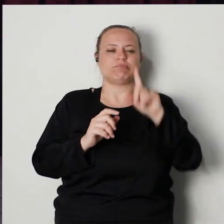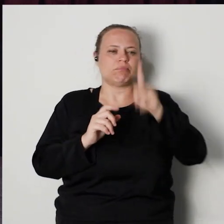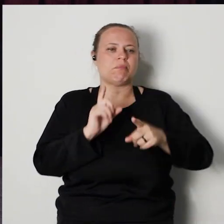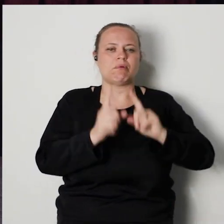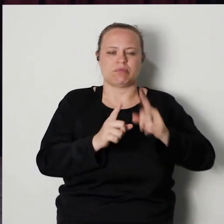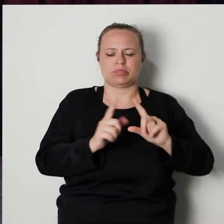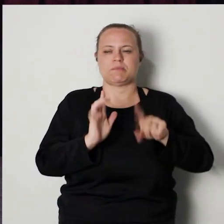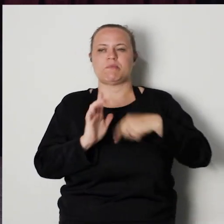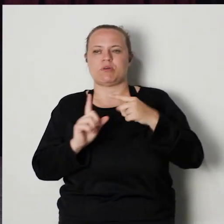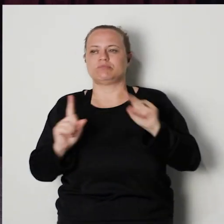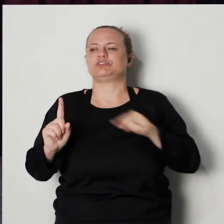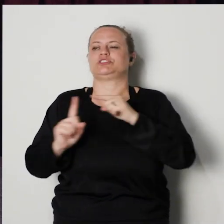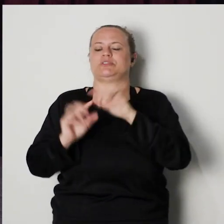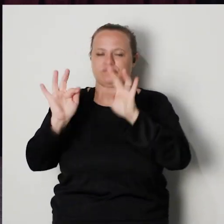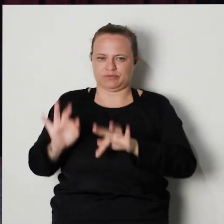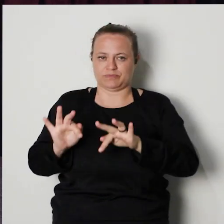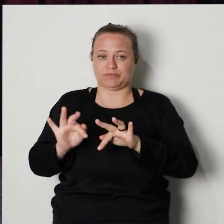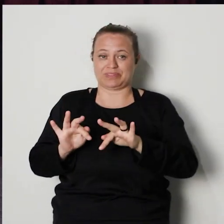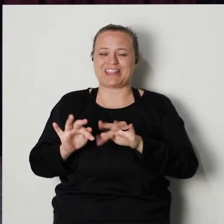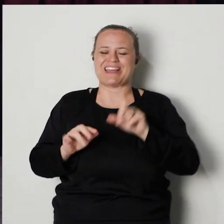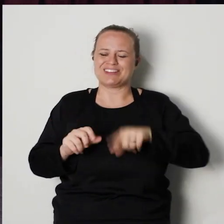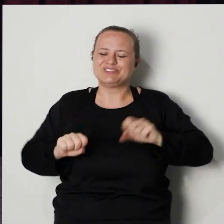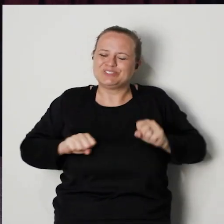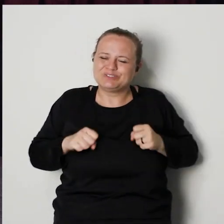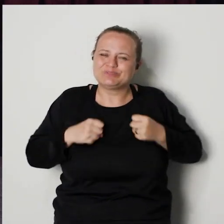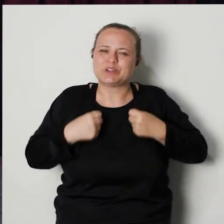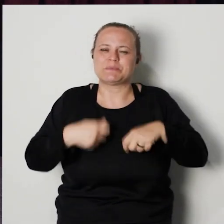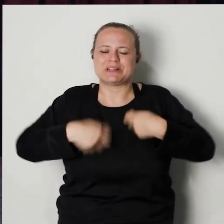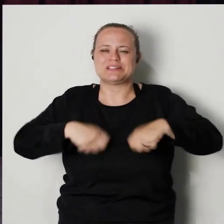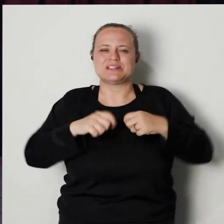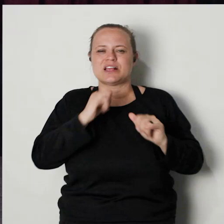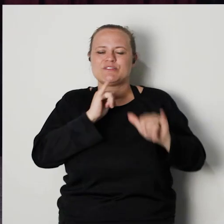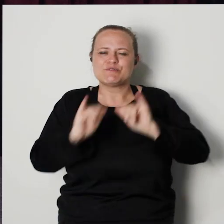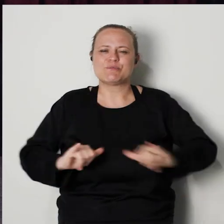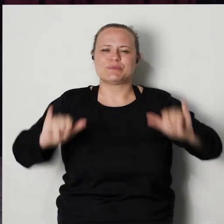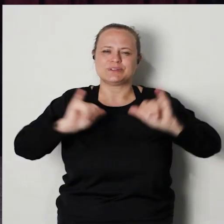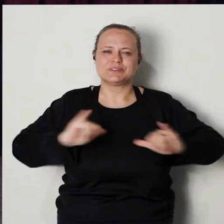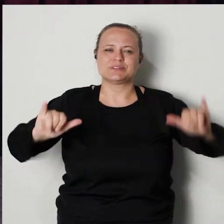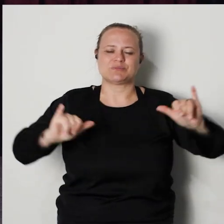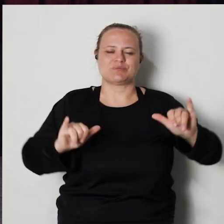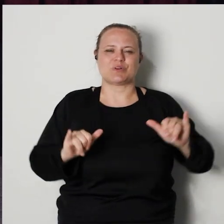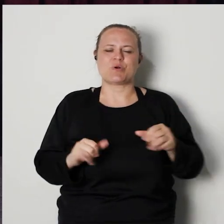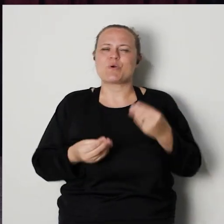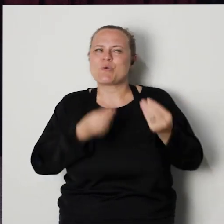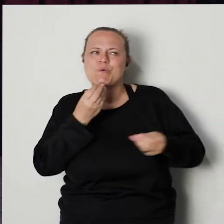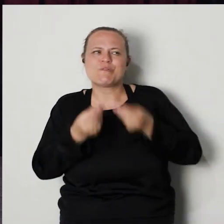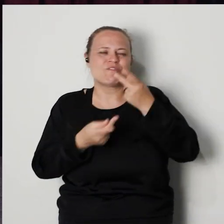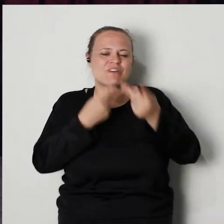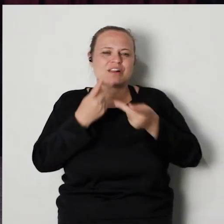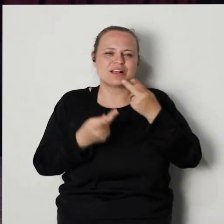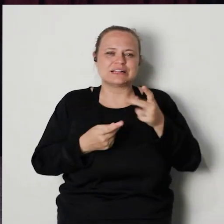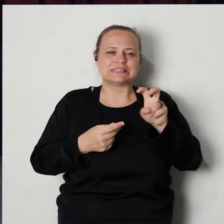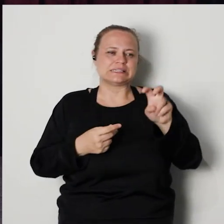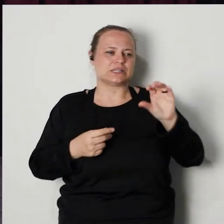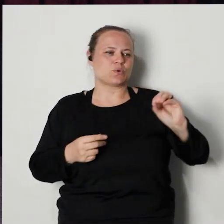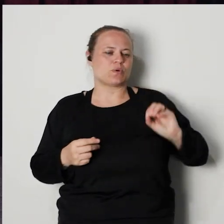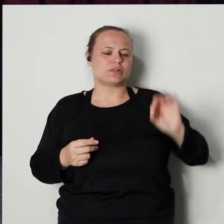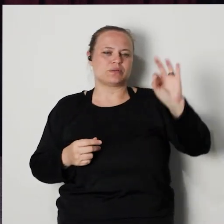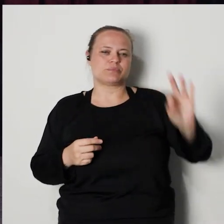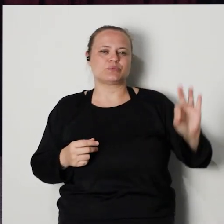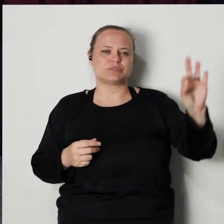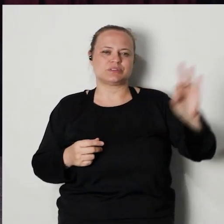é aprovado. Ele é aprovado só com diretrizes, certo? Sim. Chegar em metas é um